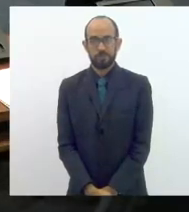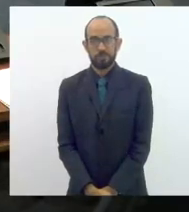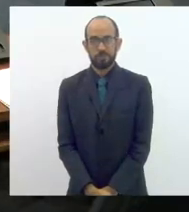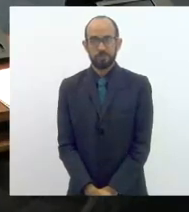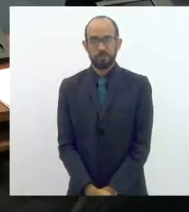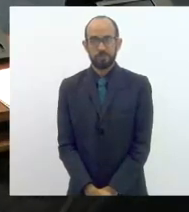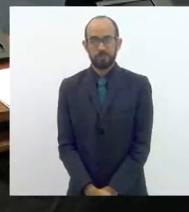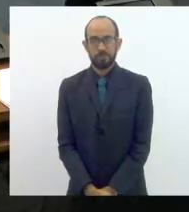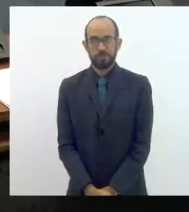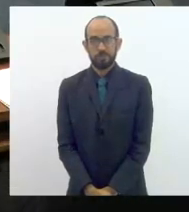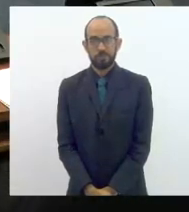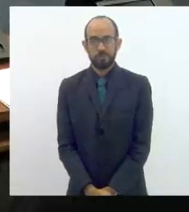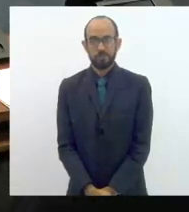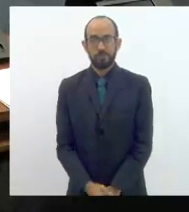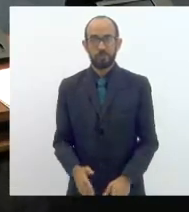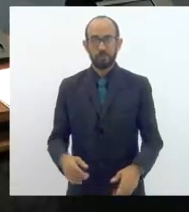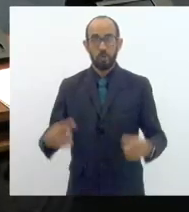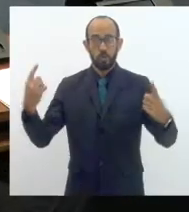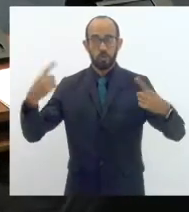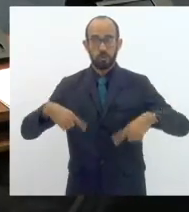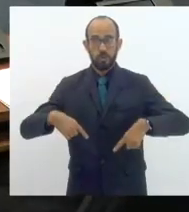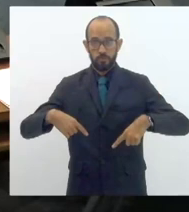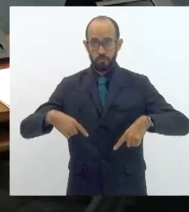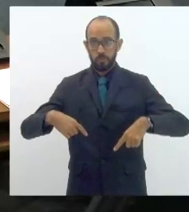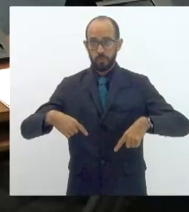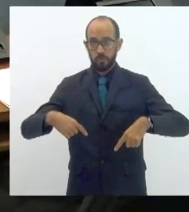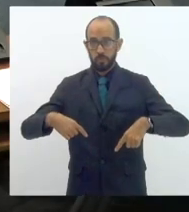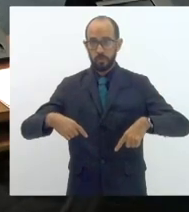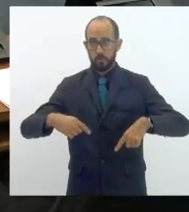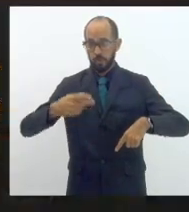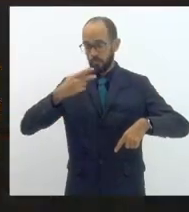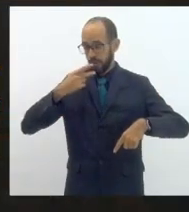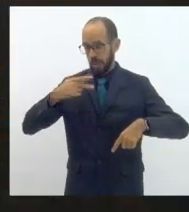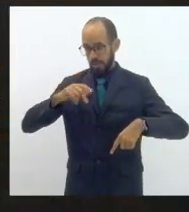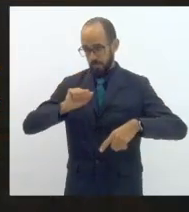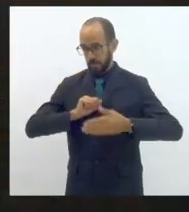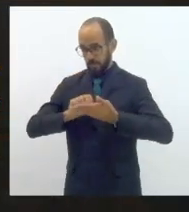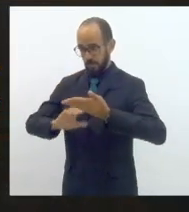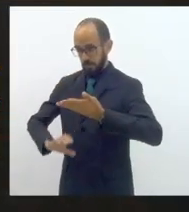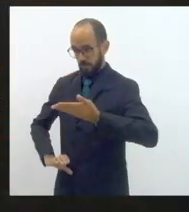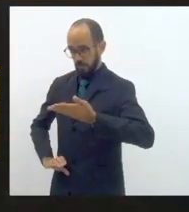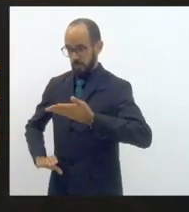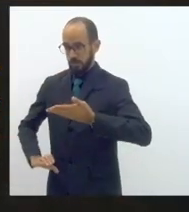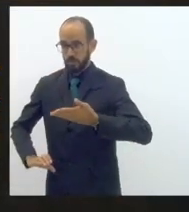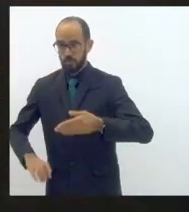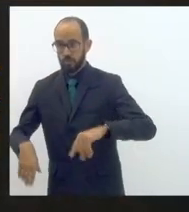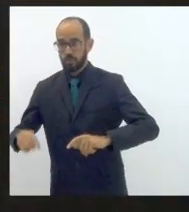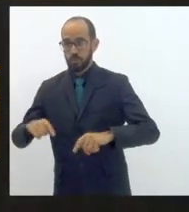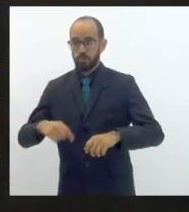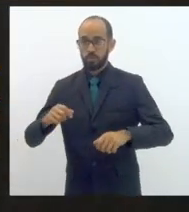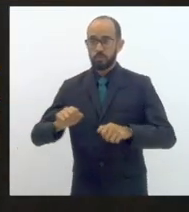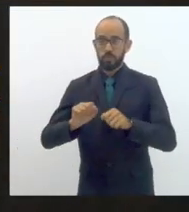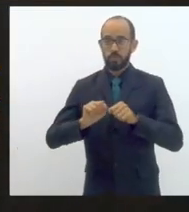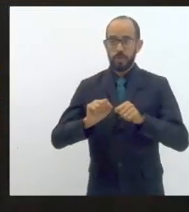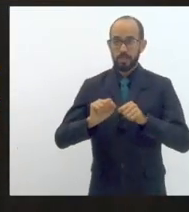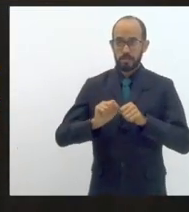Então, o desafio, André, falava aqui para os nossos parlamentares juvenis, do desafio de construir política num Estado